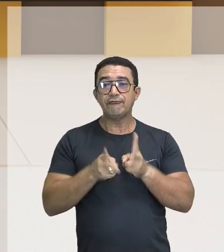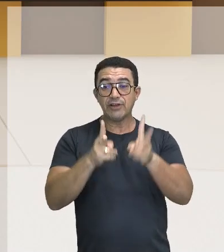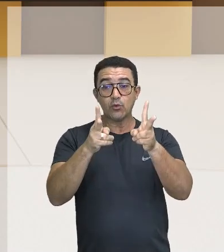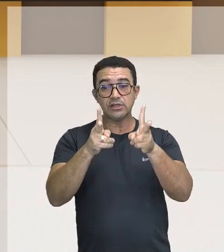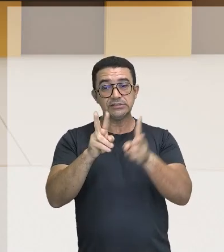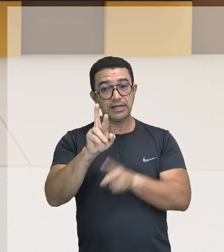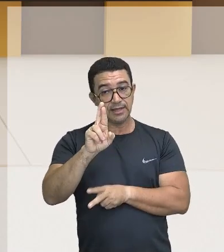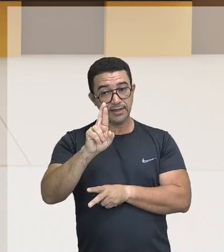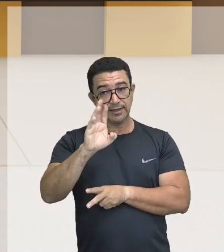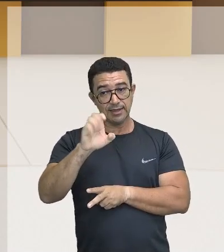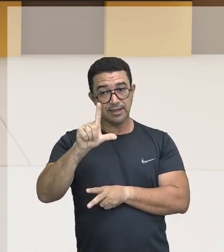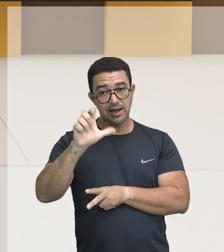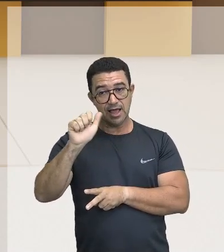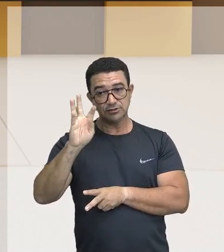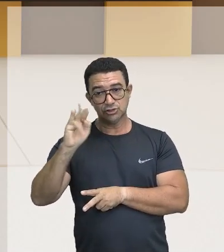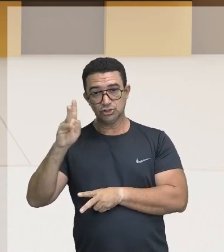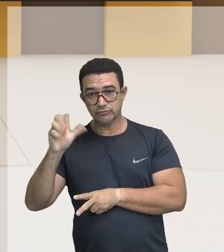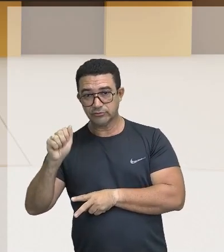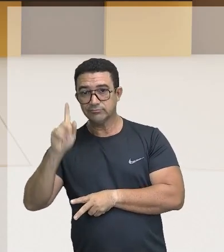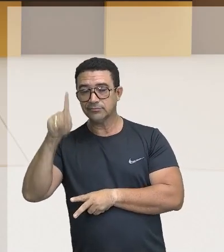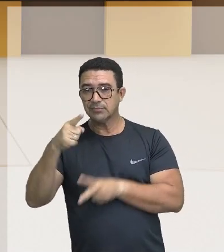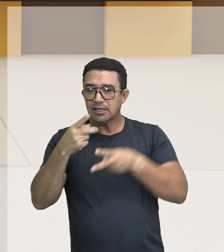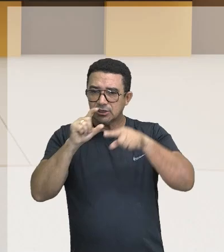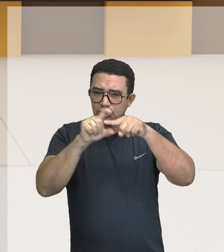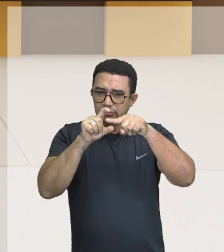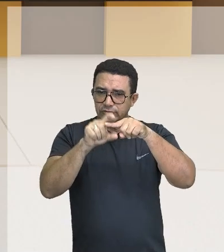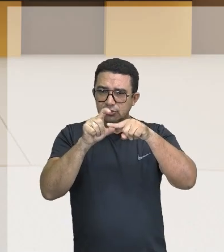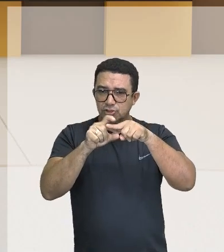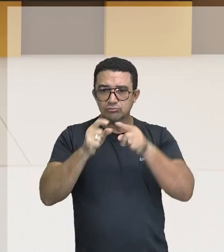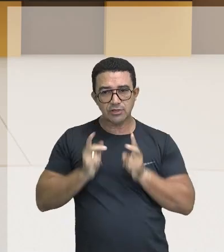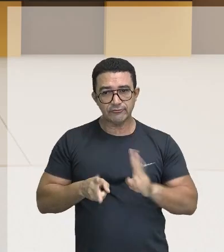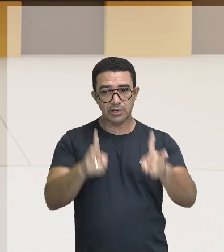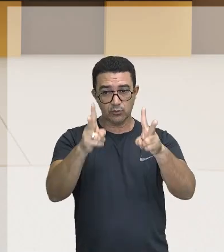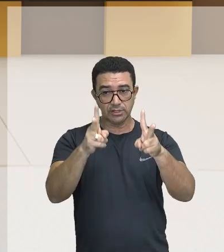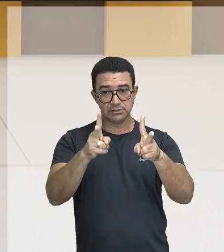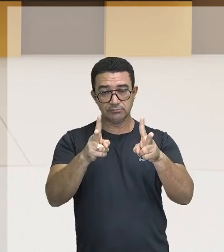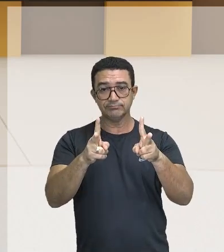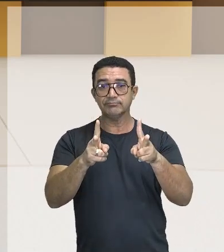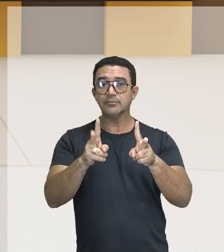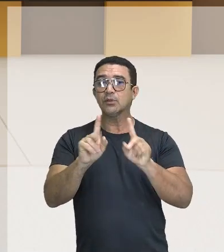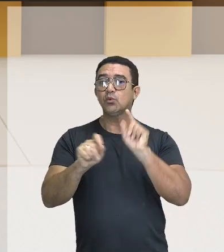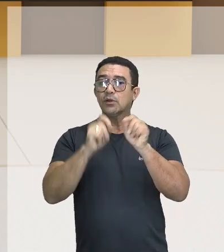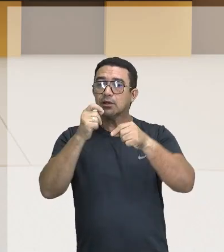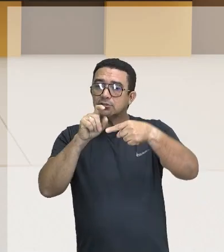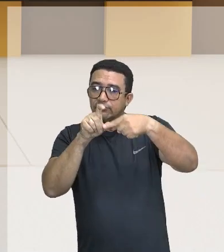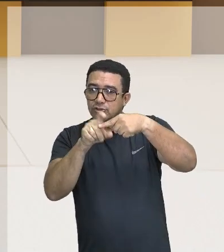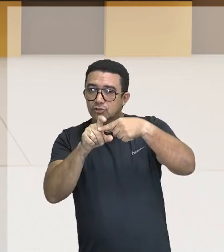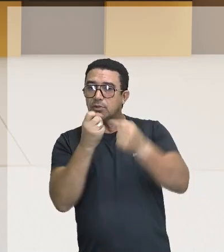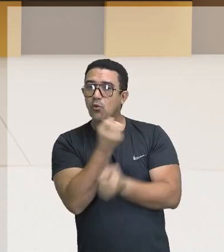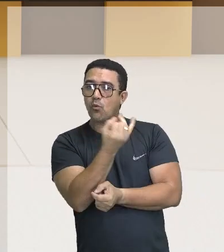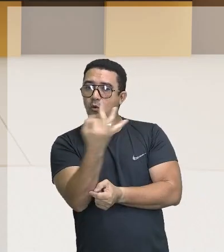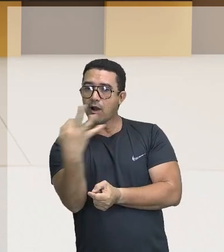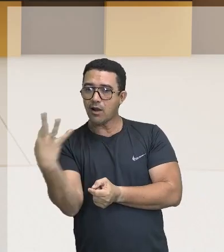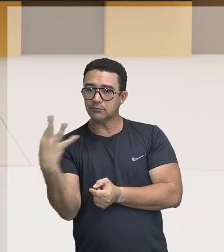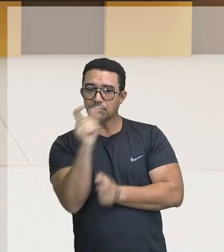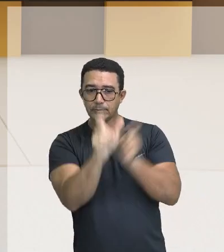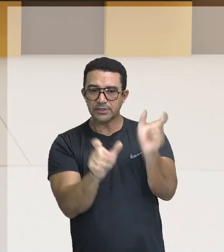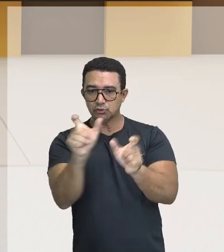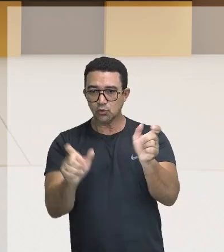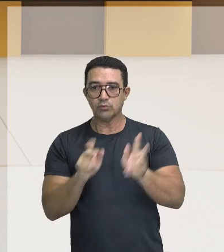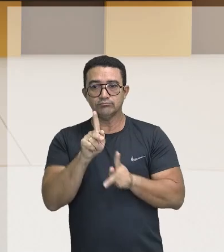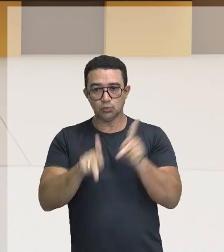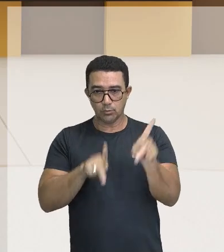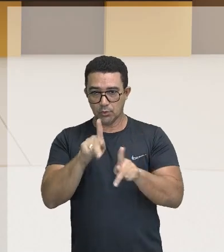frequência relativa é obtida dividindo-se a frequência propriamente dita pela quantidade de elementos da